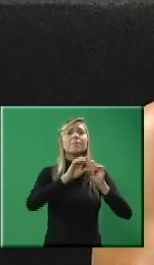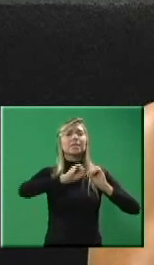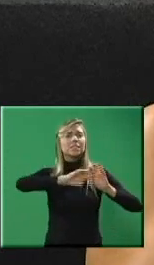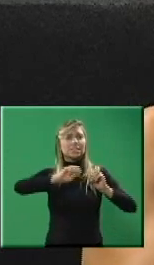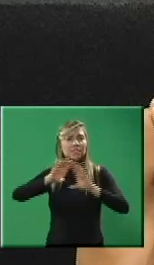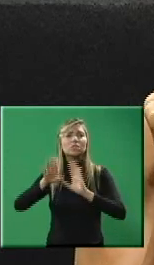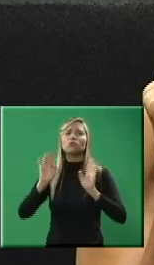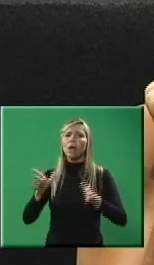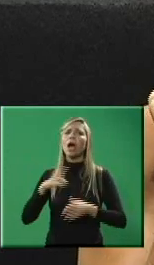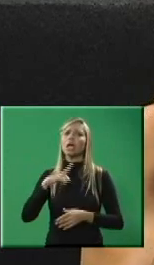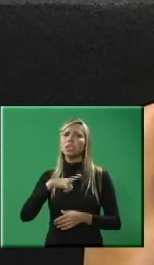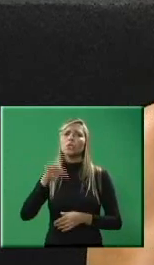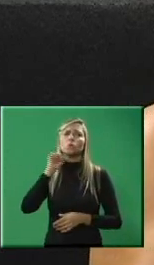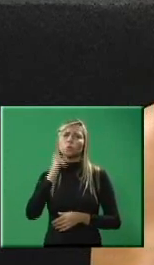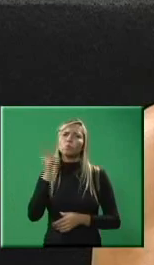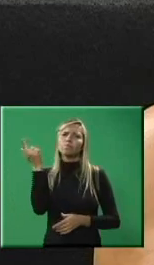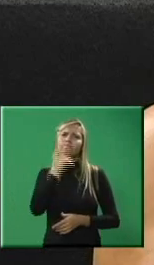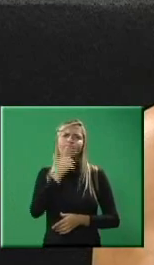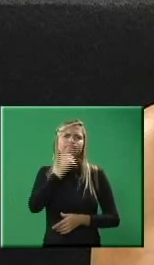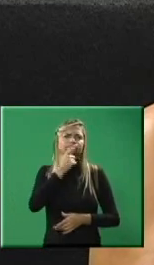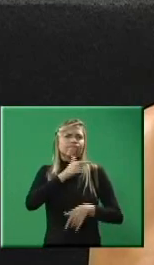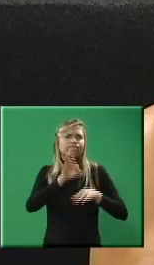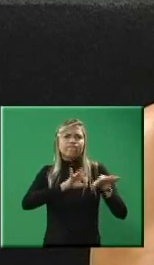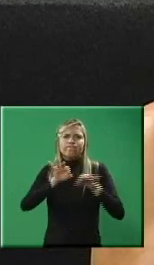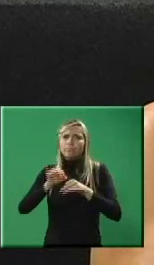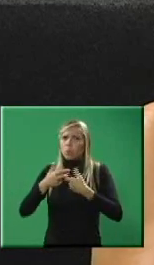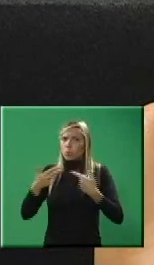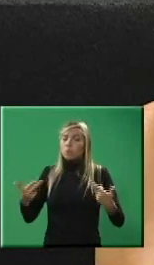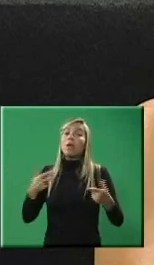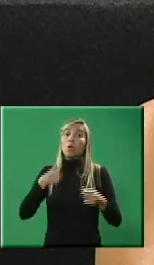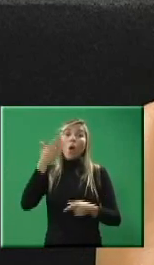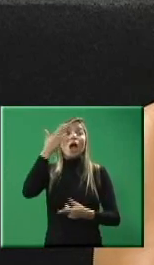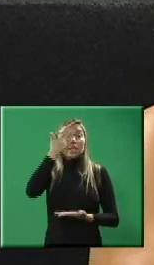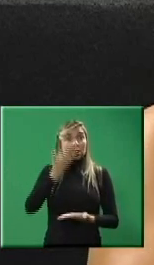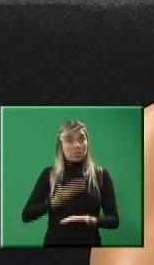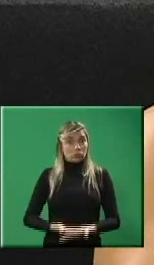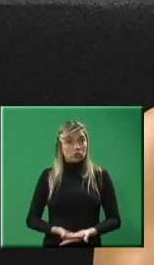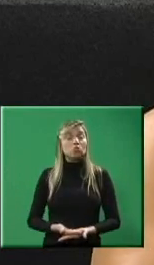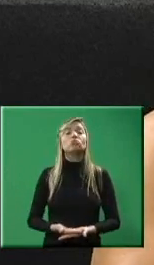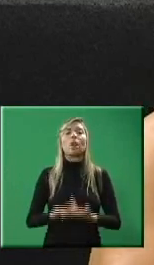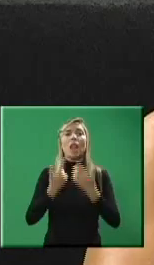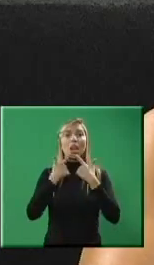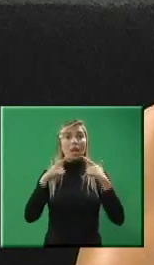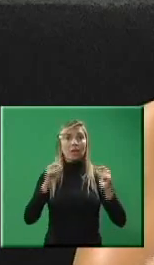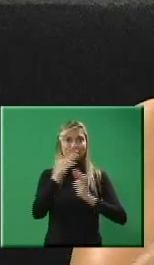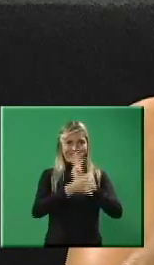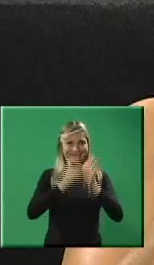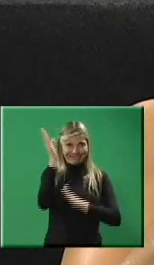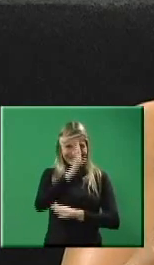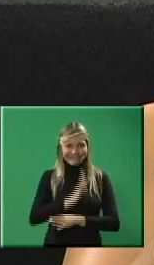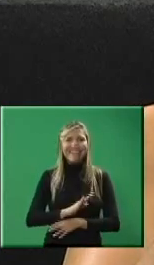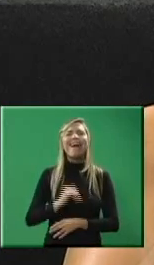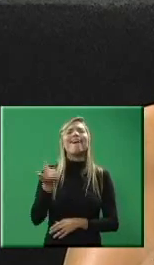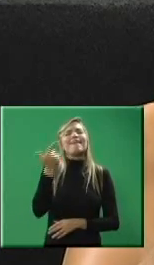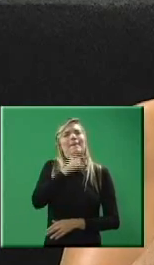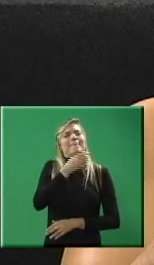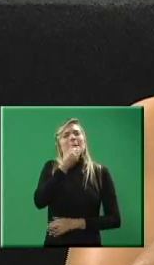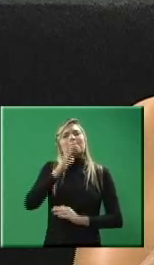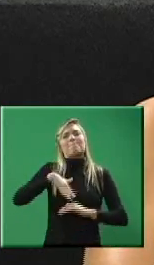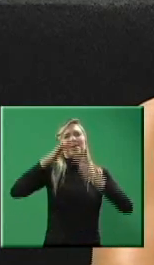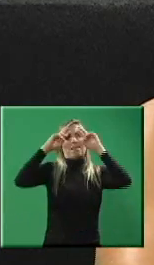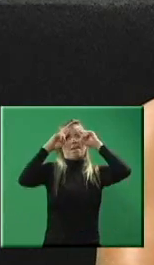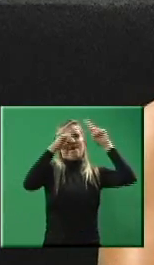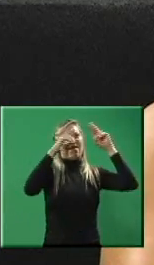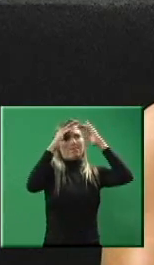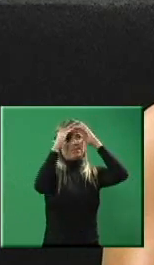educacional quanto no campo profissional. Então, eu acho que a língua está sendo respeitada cada vez mais.